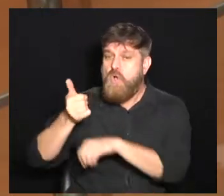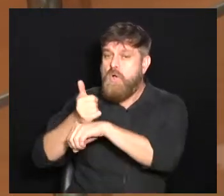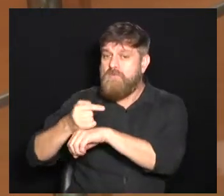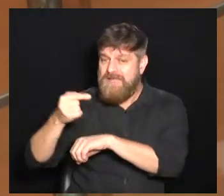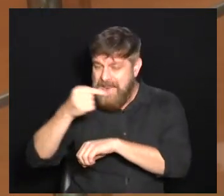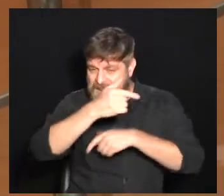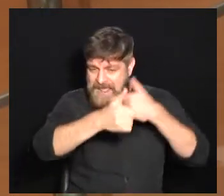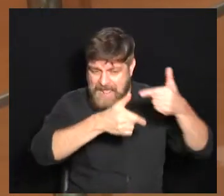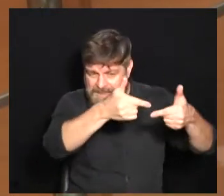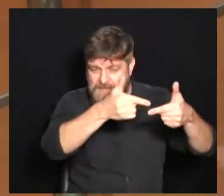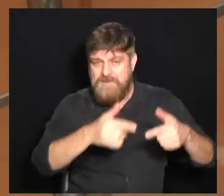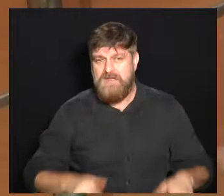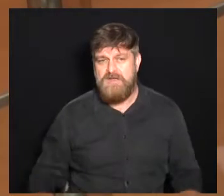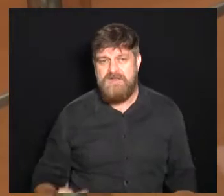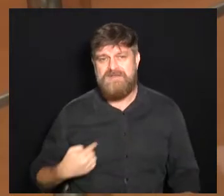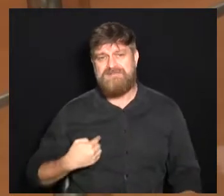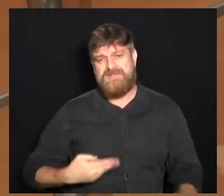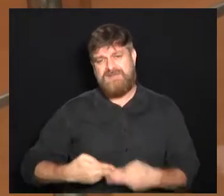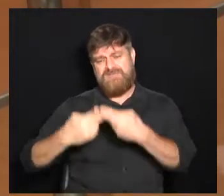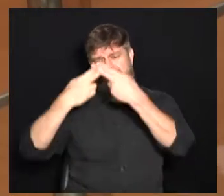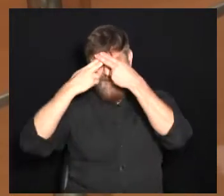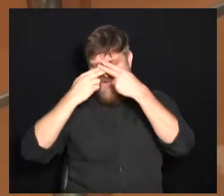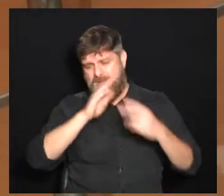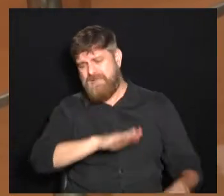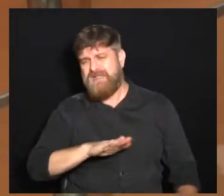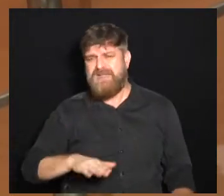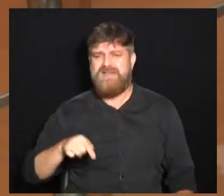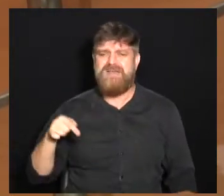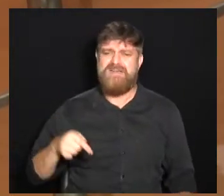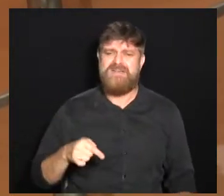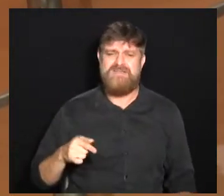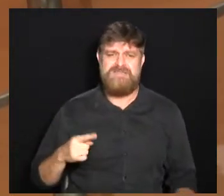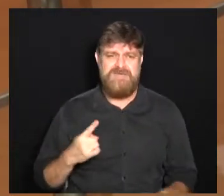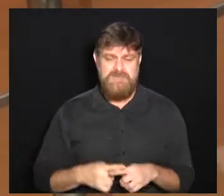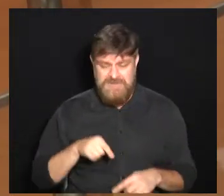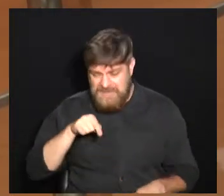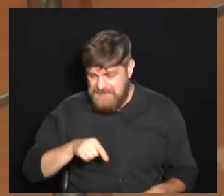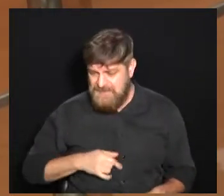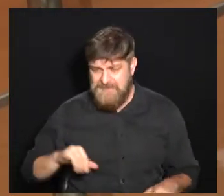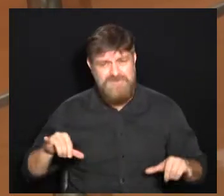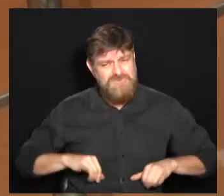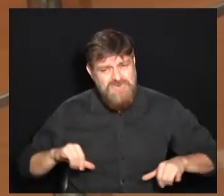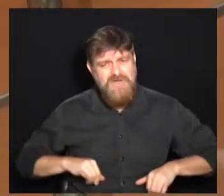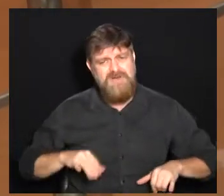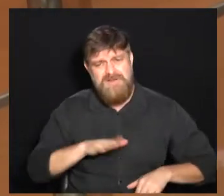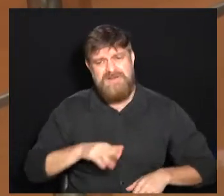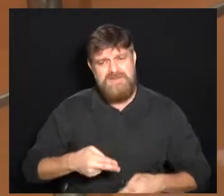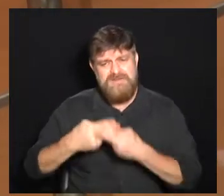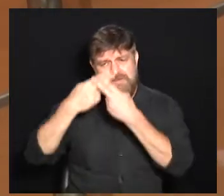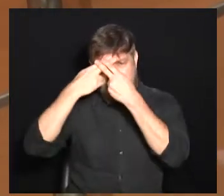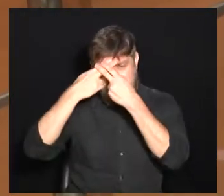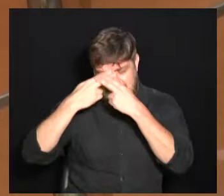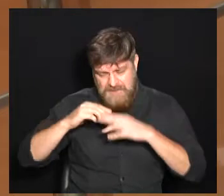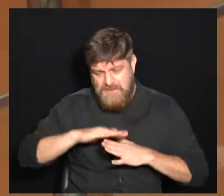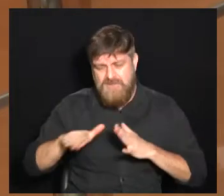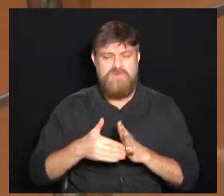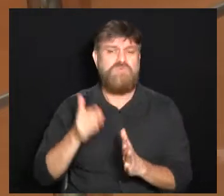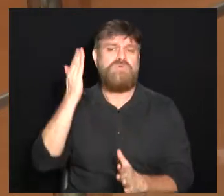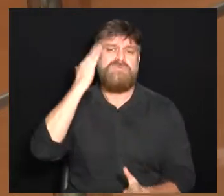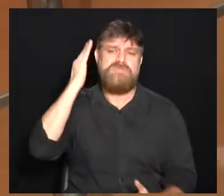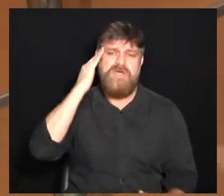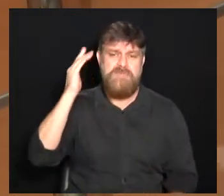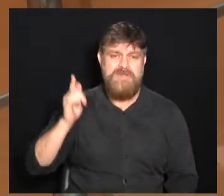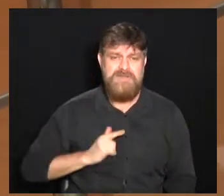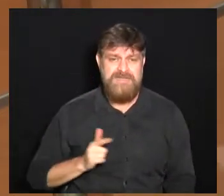estão, para que não cause um trauma maior nas nossas crianças. Que isso é traumático, todo mundo sabe, tem noção disso.